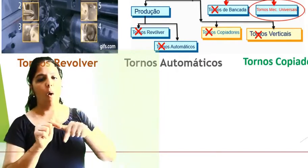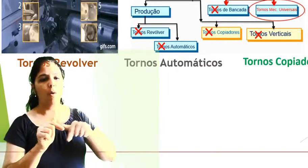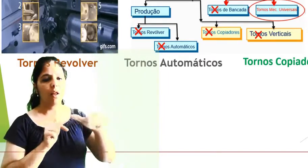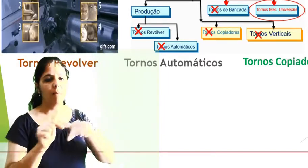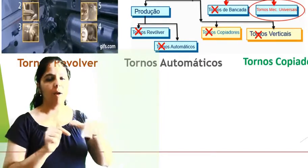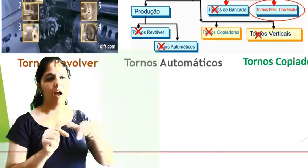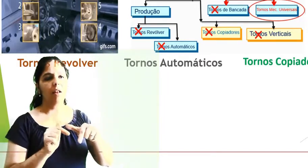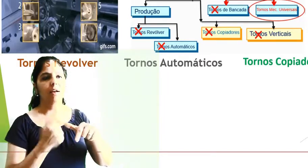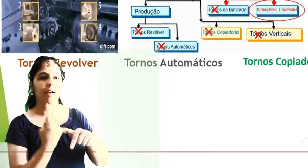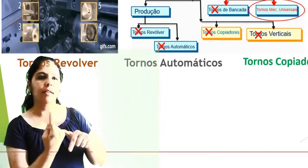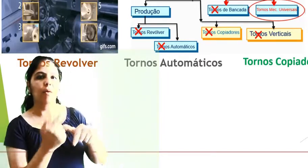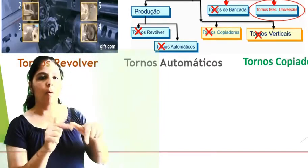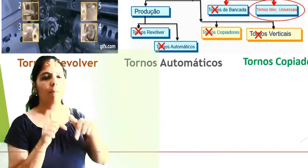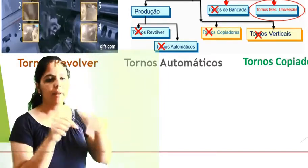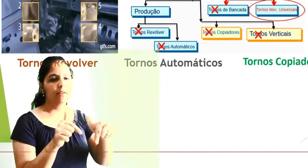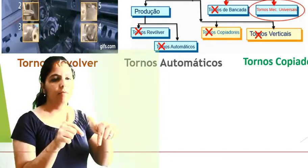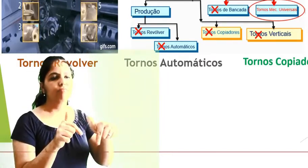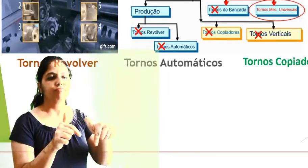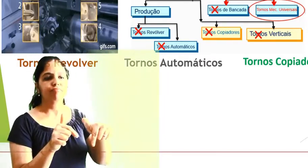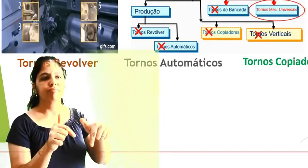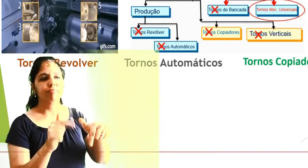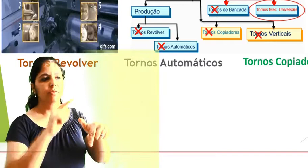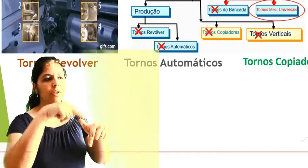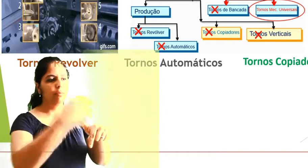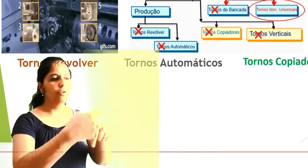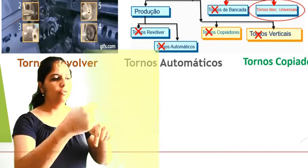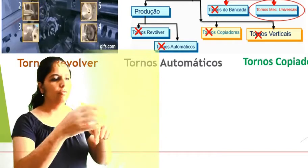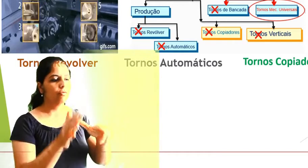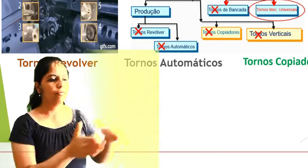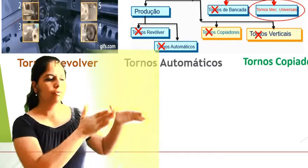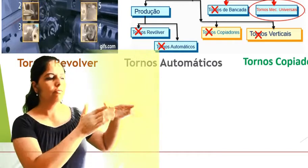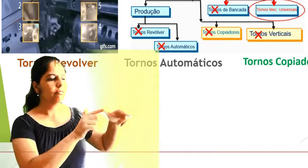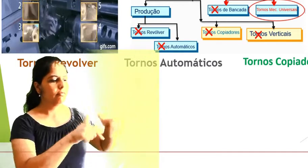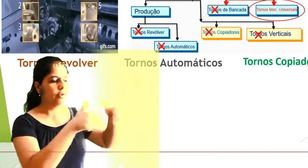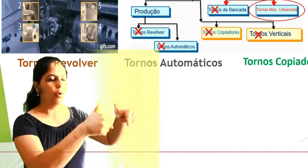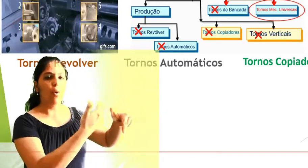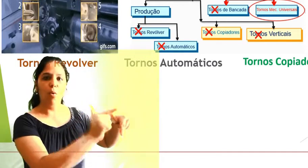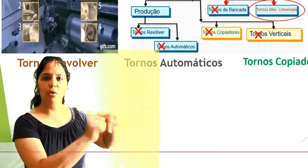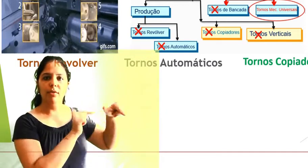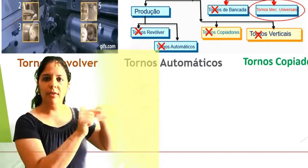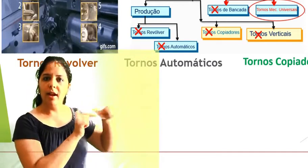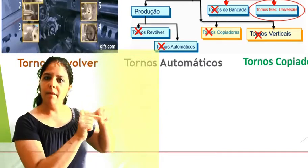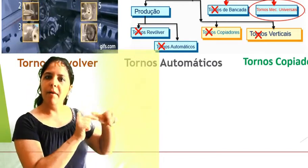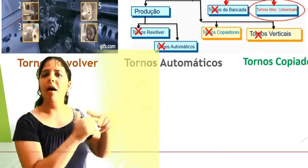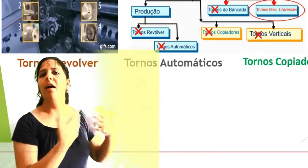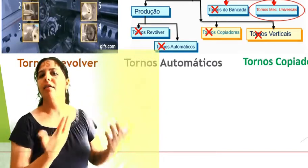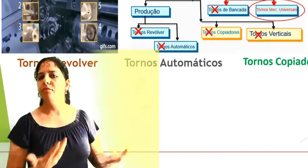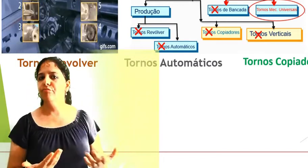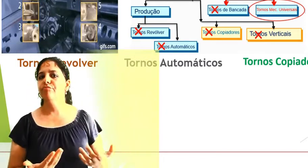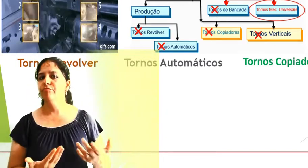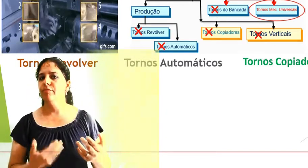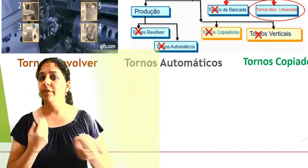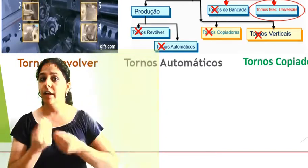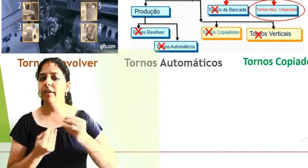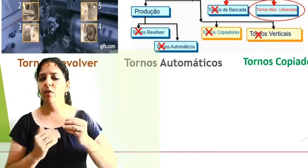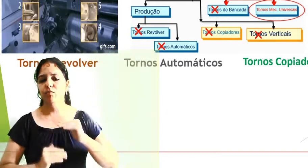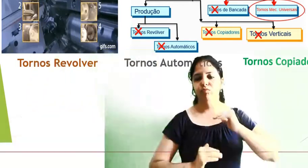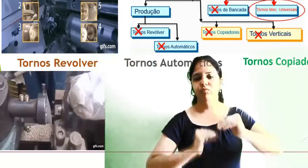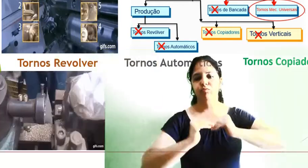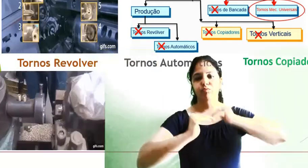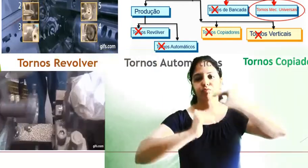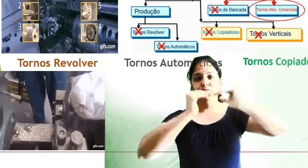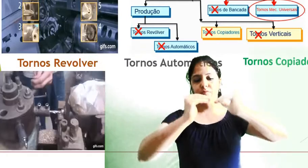operação por operação e a peça vai avançando de acordo com o processo que ela vai sendo feita, né? De uma maneira